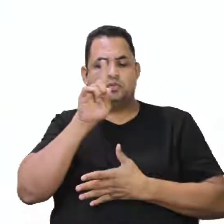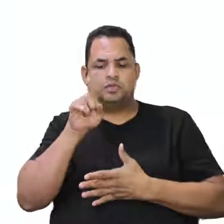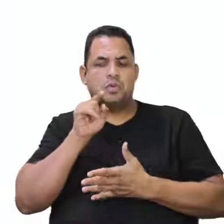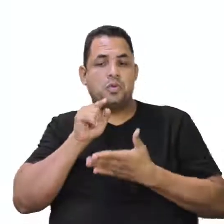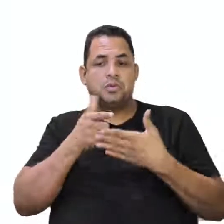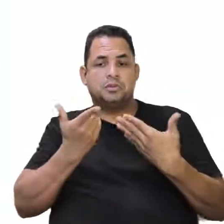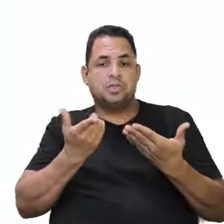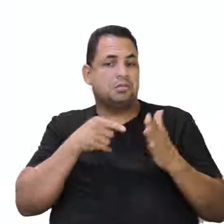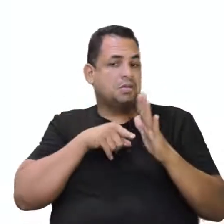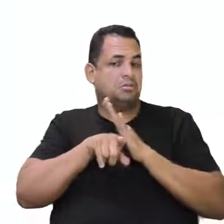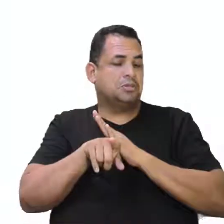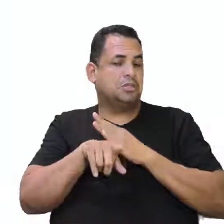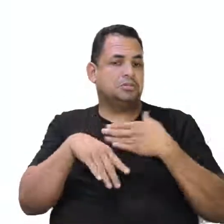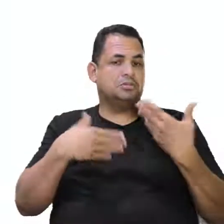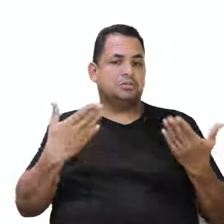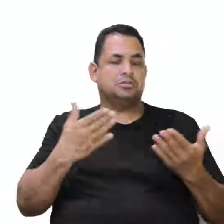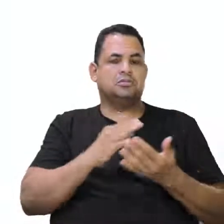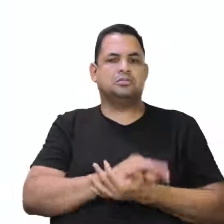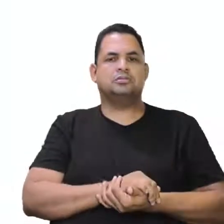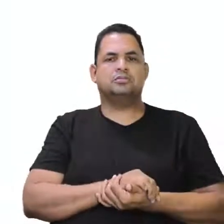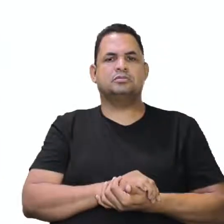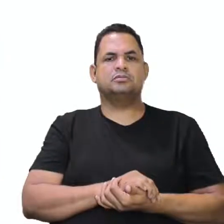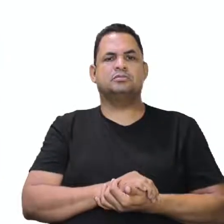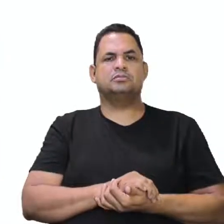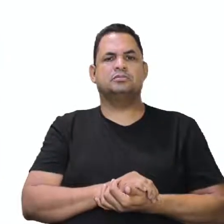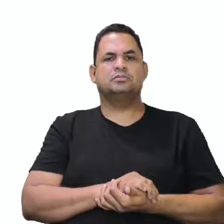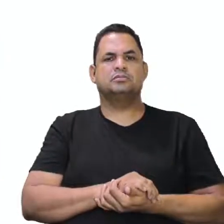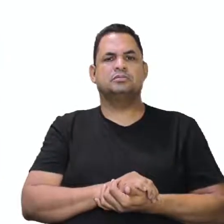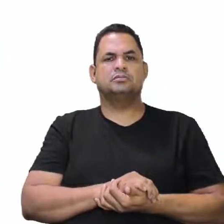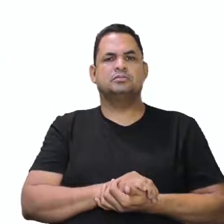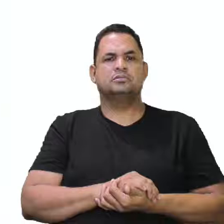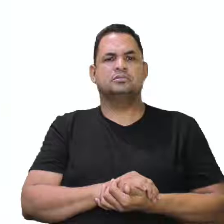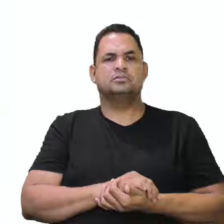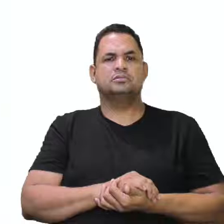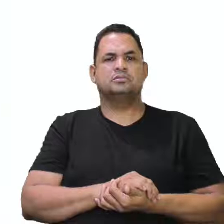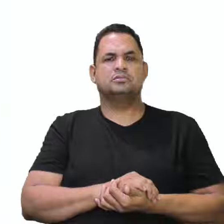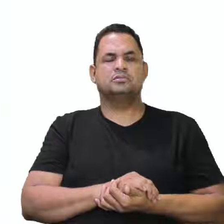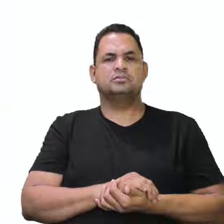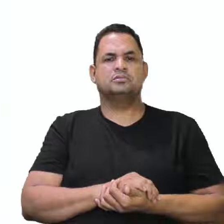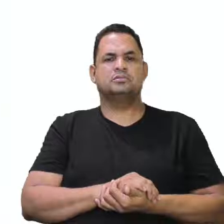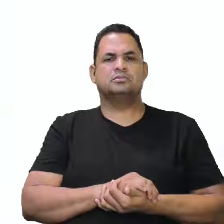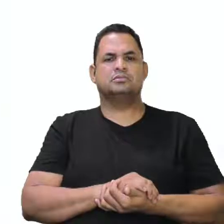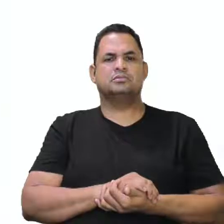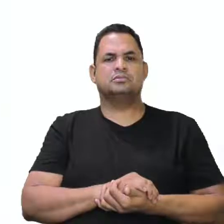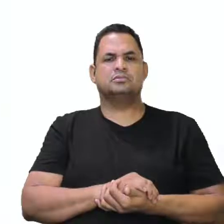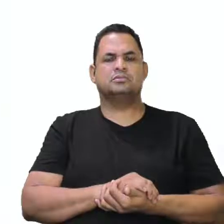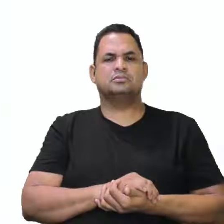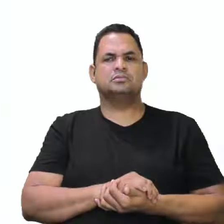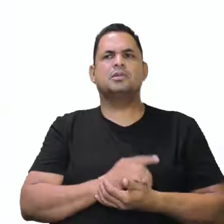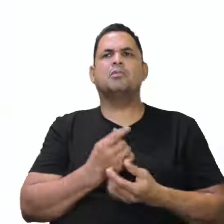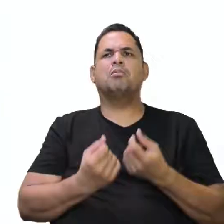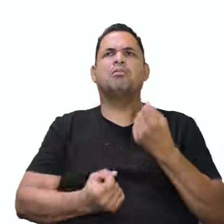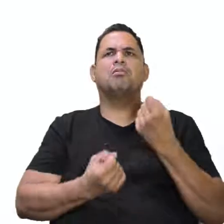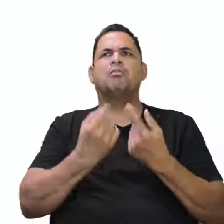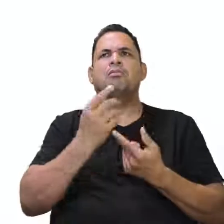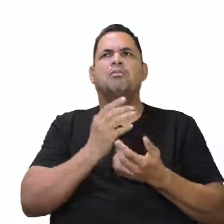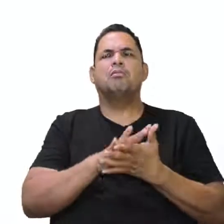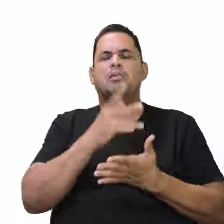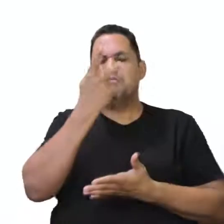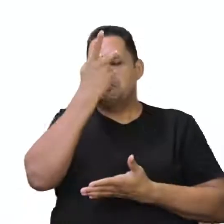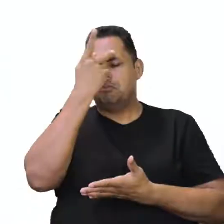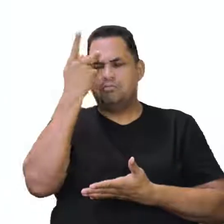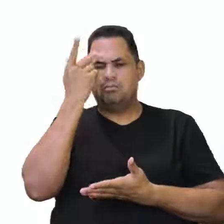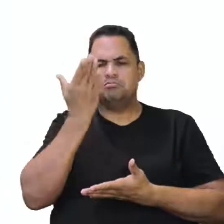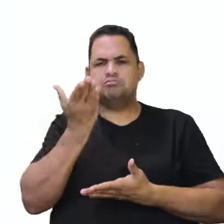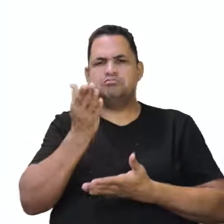para alguém. Certo? Então, olha aí, ó. Somebody, alguém. Somebody like you. Alguém como